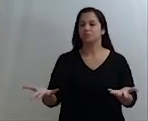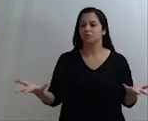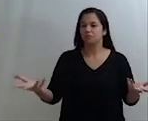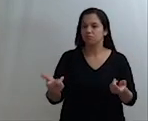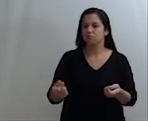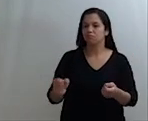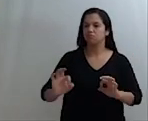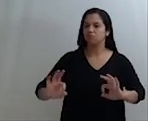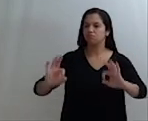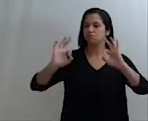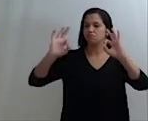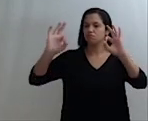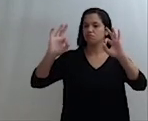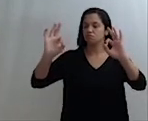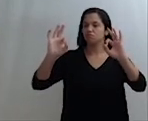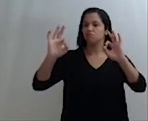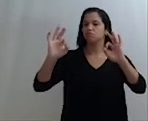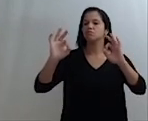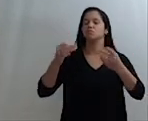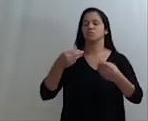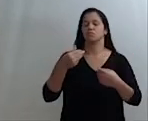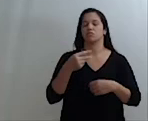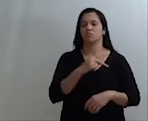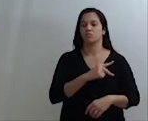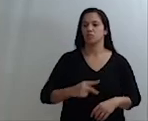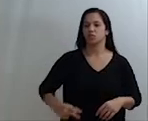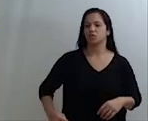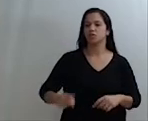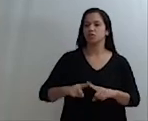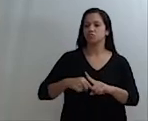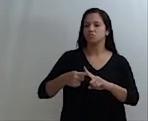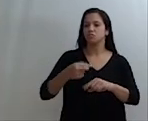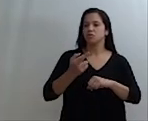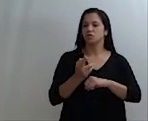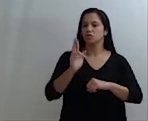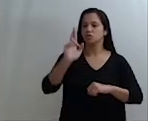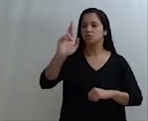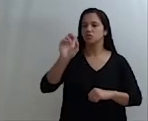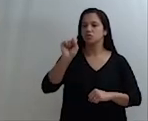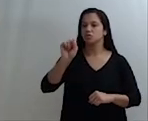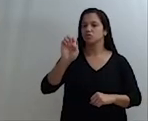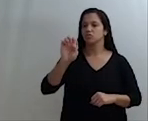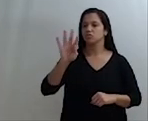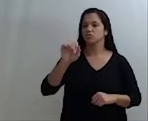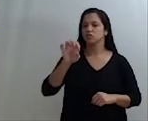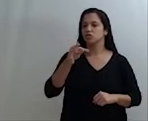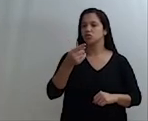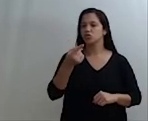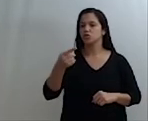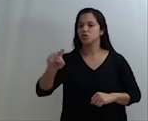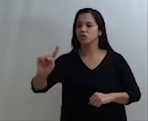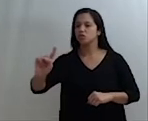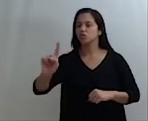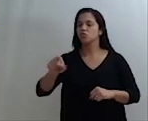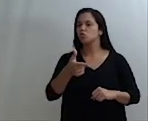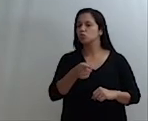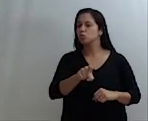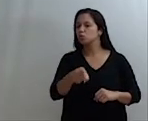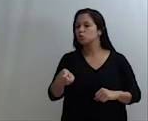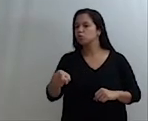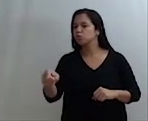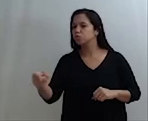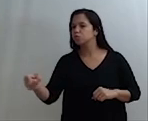Antonio Saldanha excelentíssimo Ministro relator Sebastião Reis est os cumprimentos aos demais ministros que compõem esta